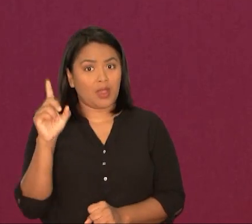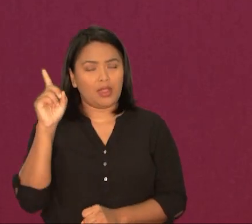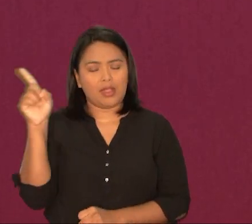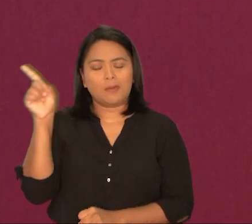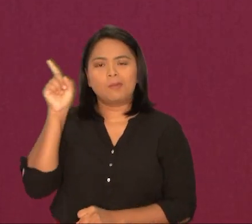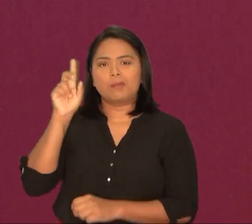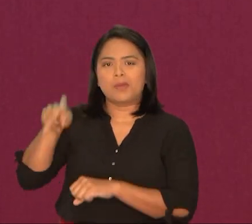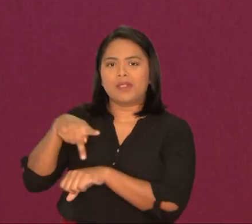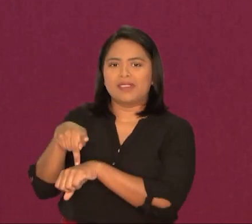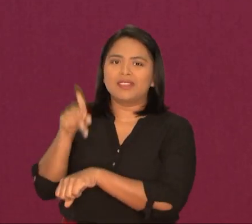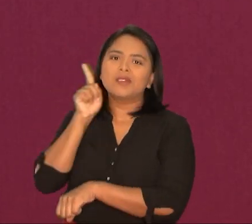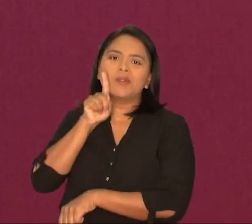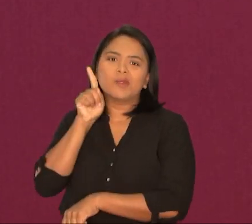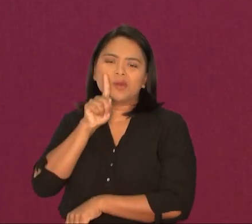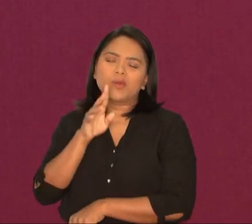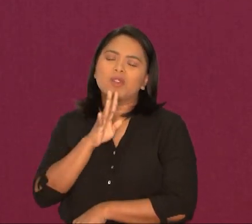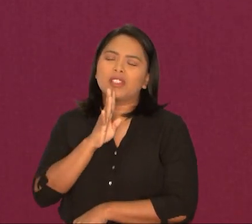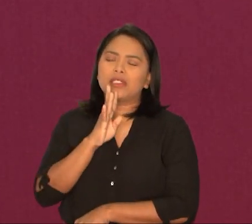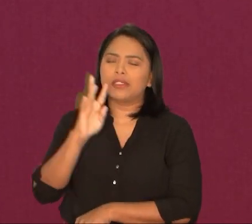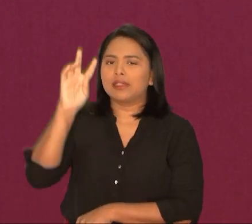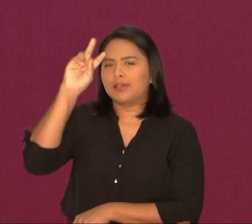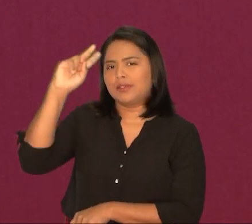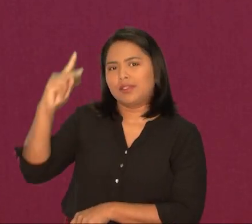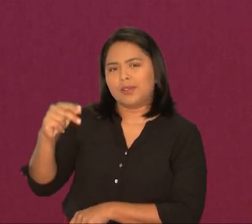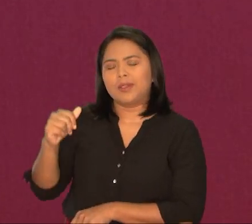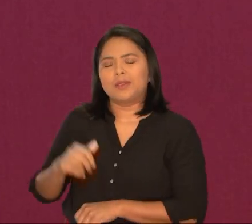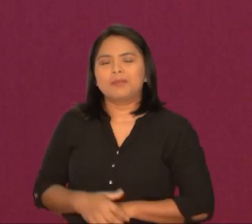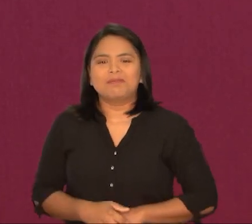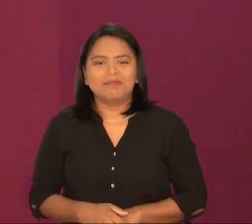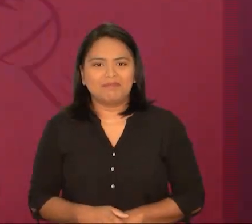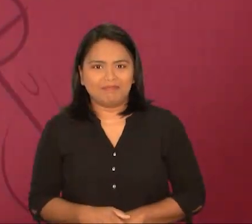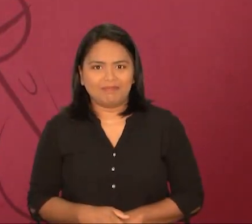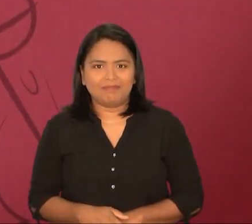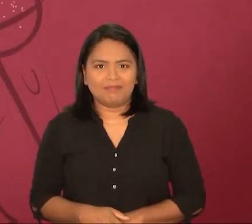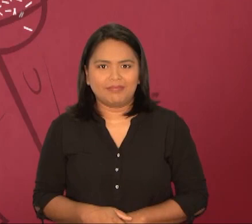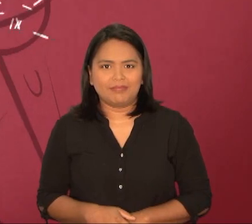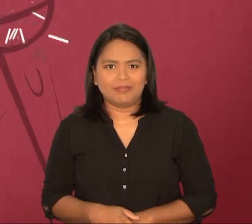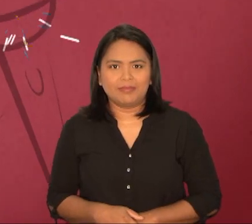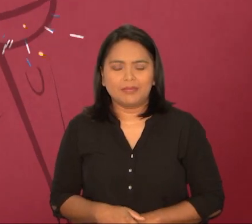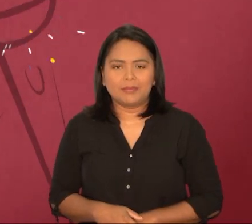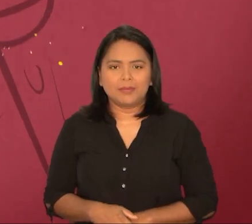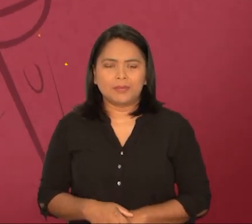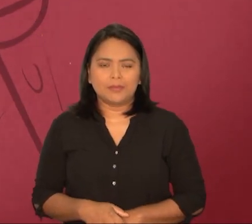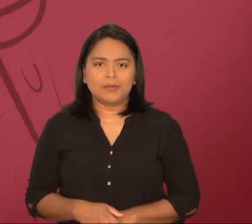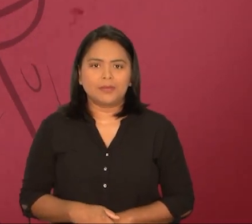a história de Anne Jarvis no quadro Grandes Mulheres.